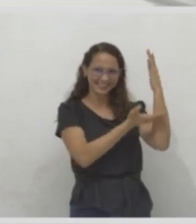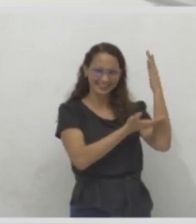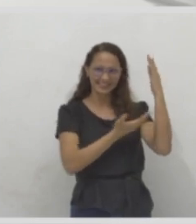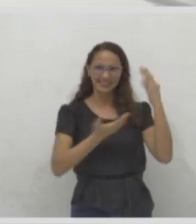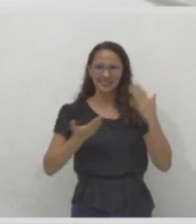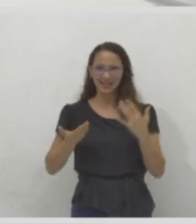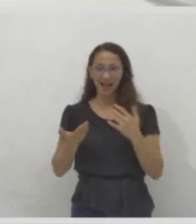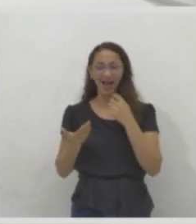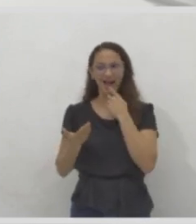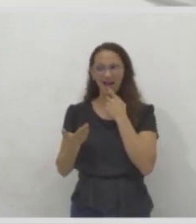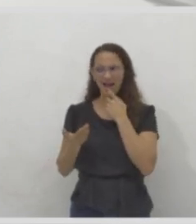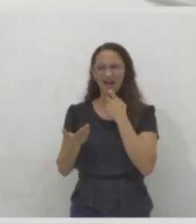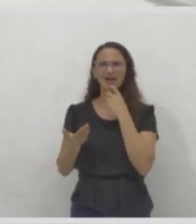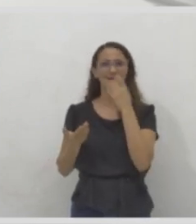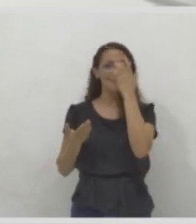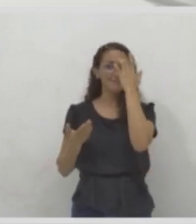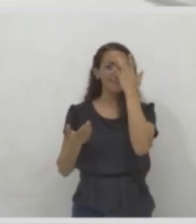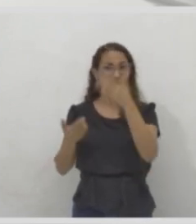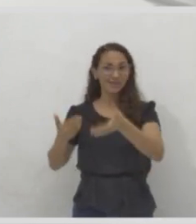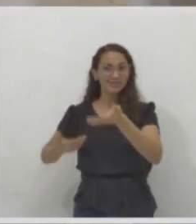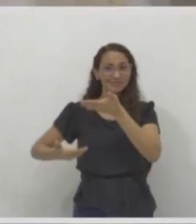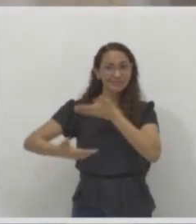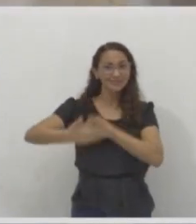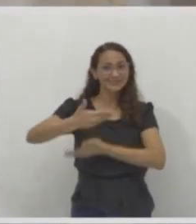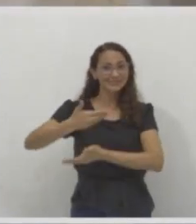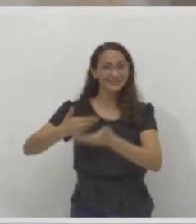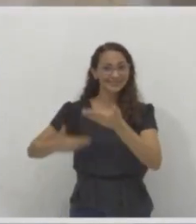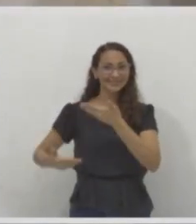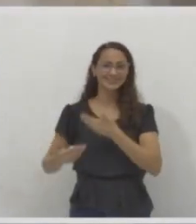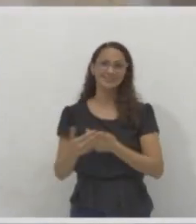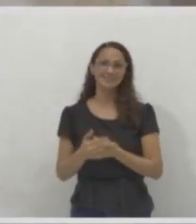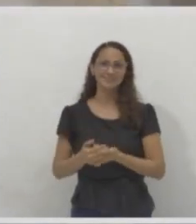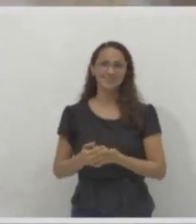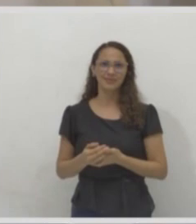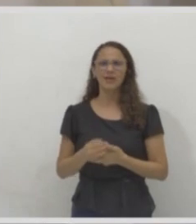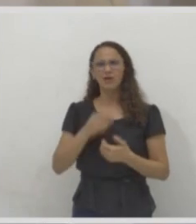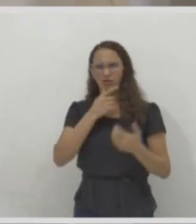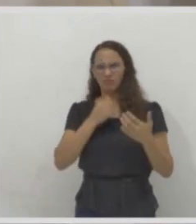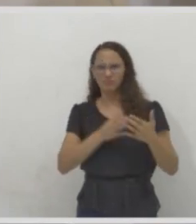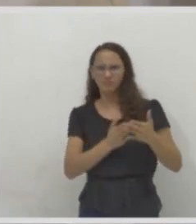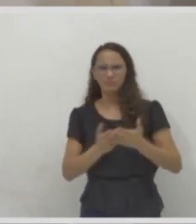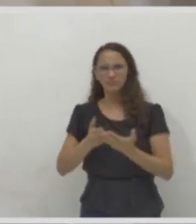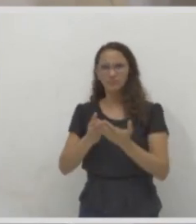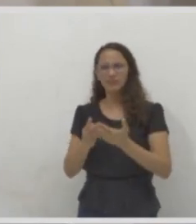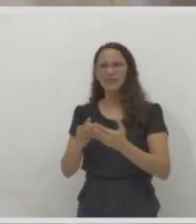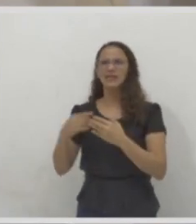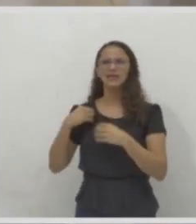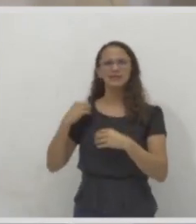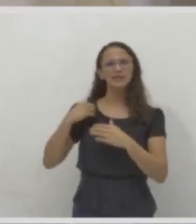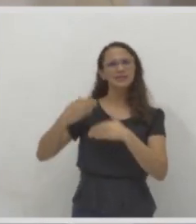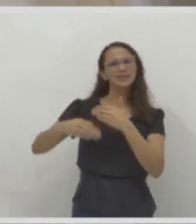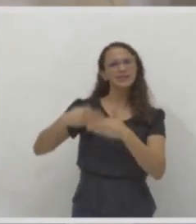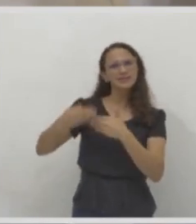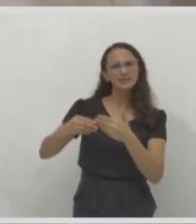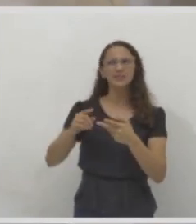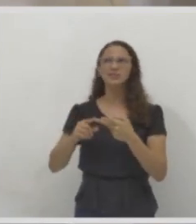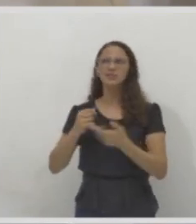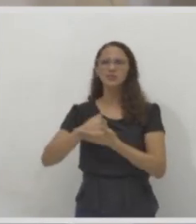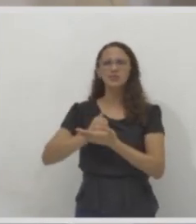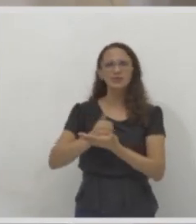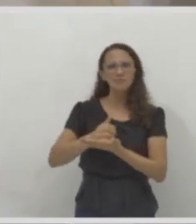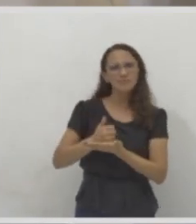com os regatões, tá? Os regatões levavam tecidos, levavam remédio, levavam alimentos, tudo que